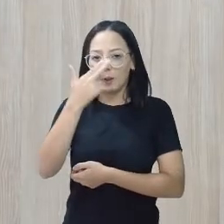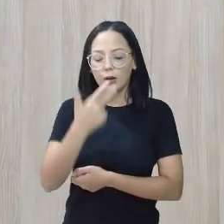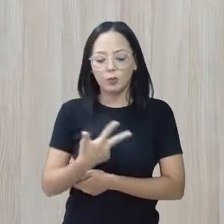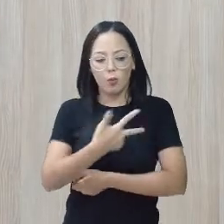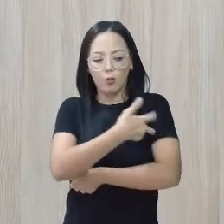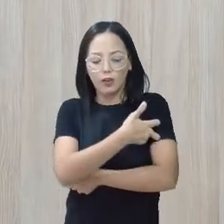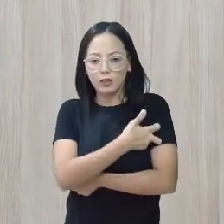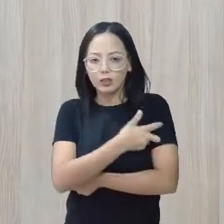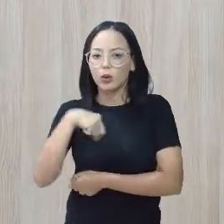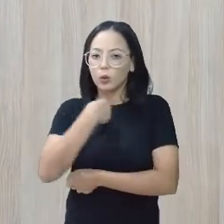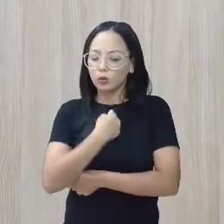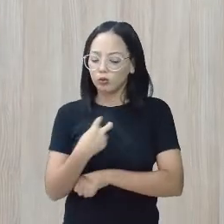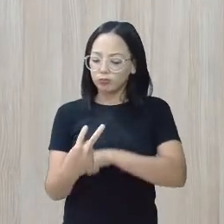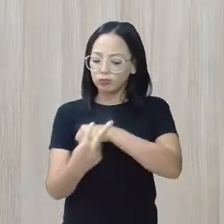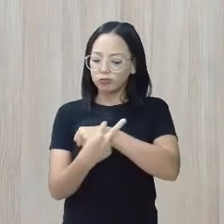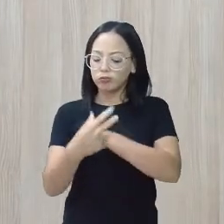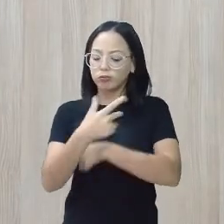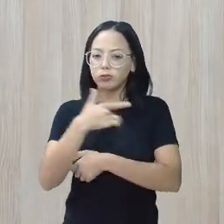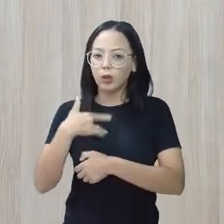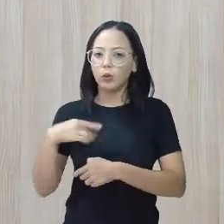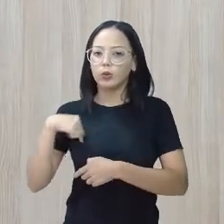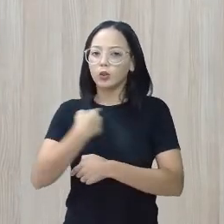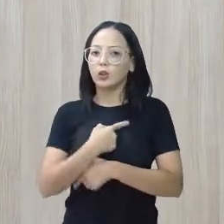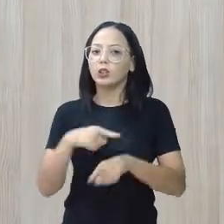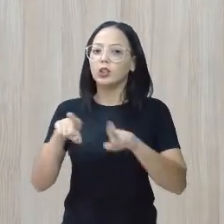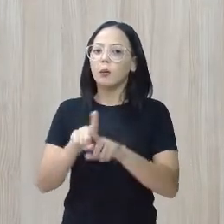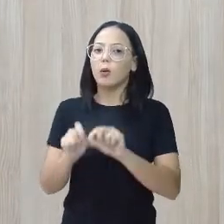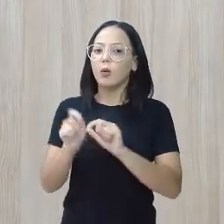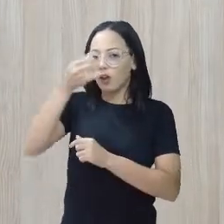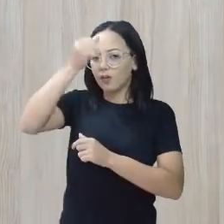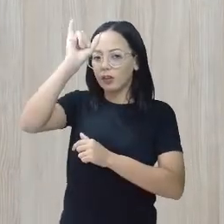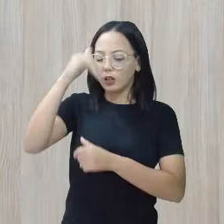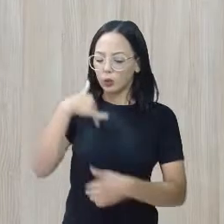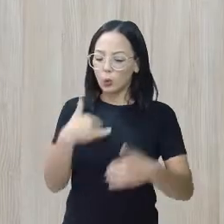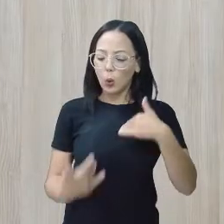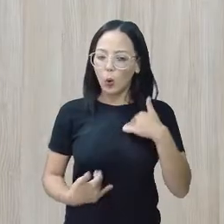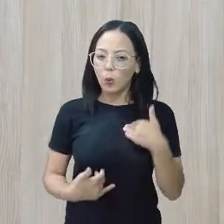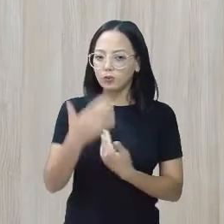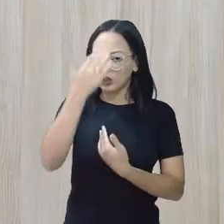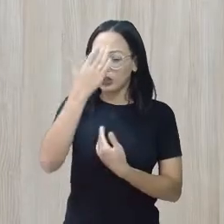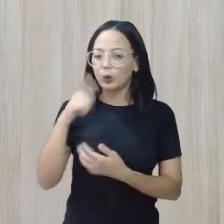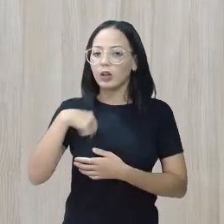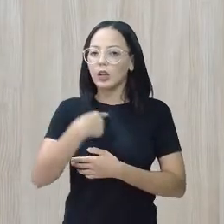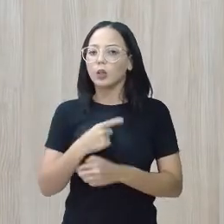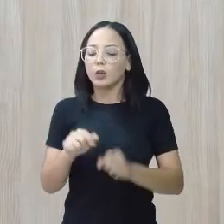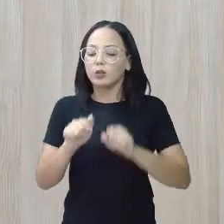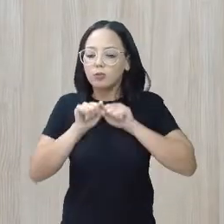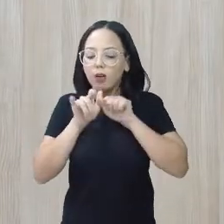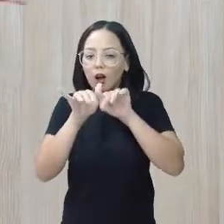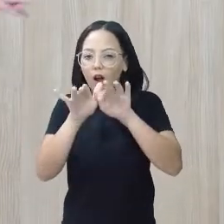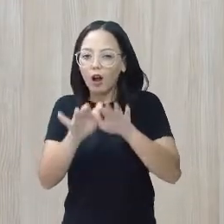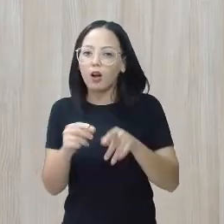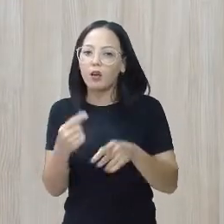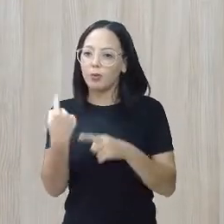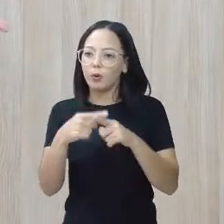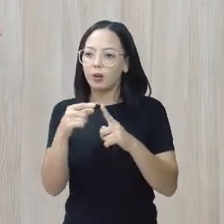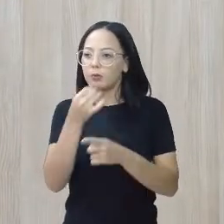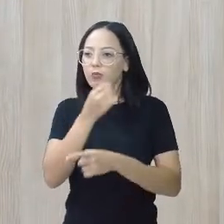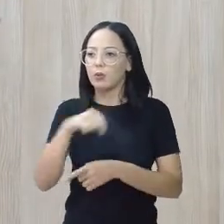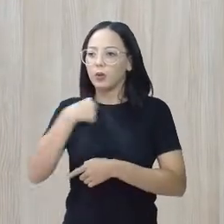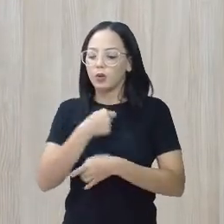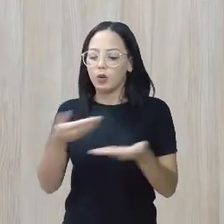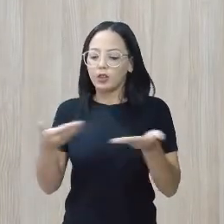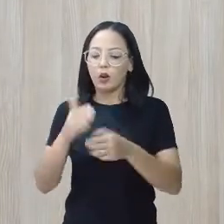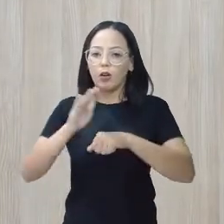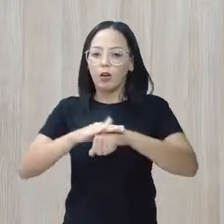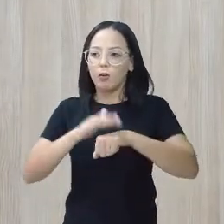vacina, quando a gente cuida da saúde, a gente está preservando o nosso bem maior, que é a gente poder transmitir isso para alguém. Por exemplo, imagina a gente aqui nesse